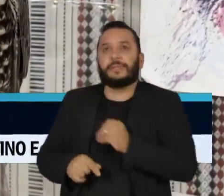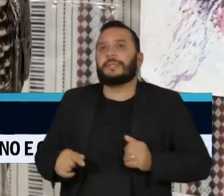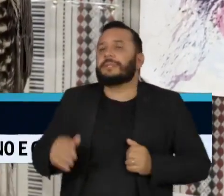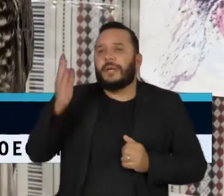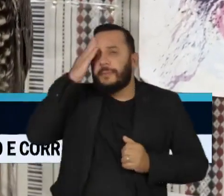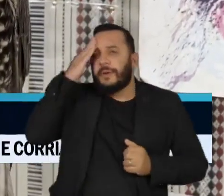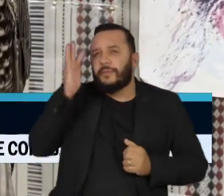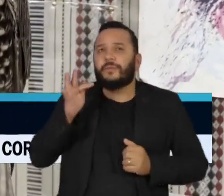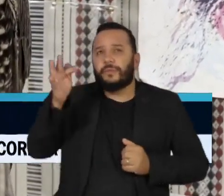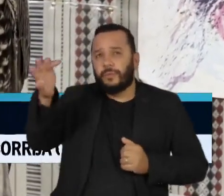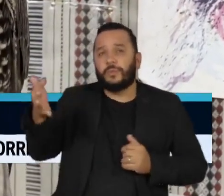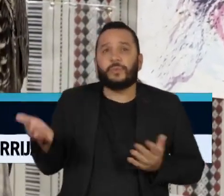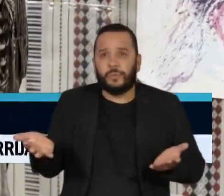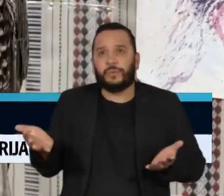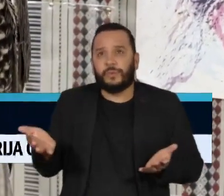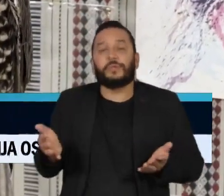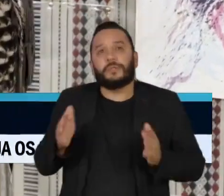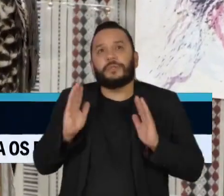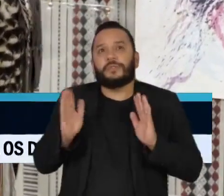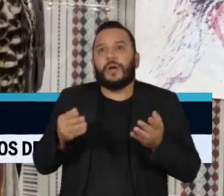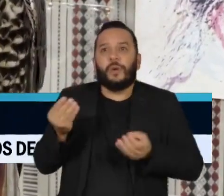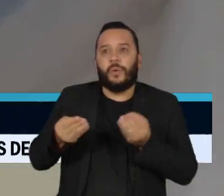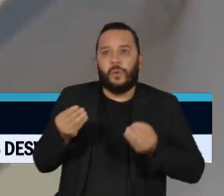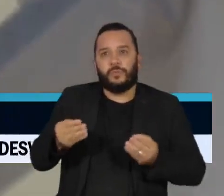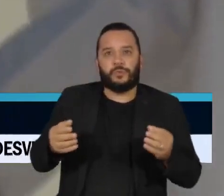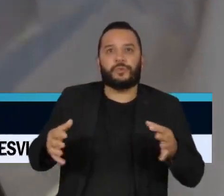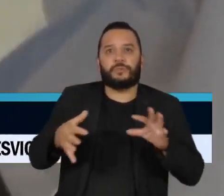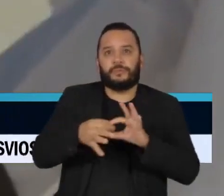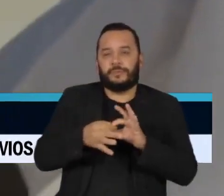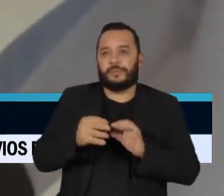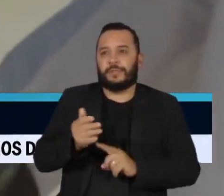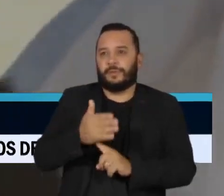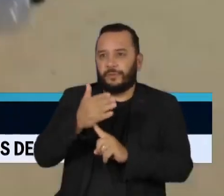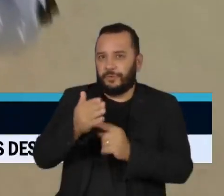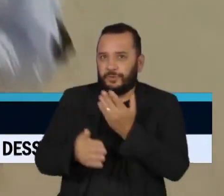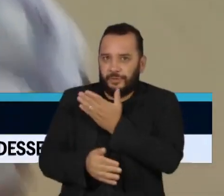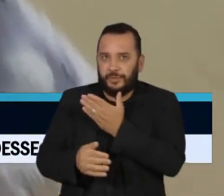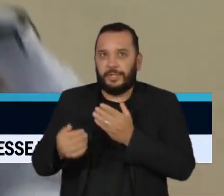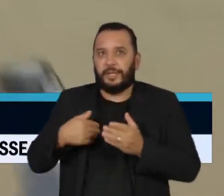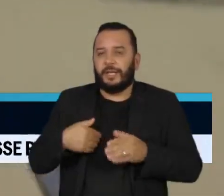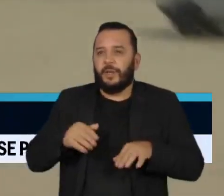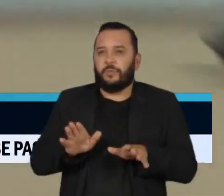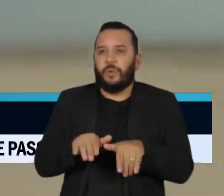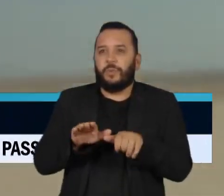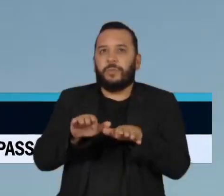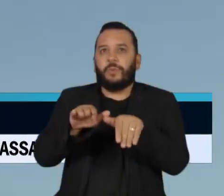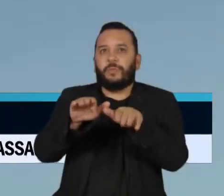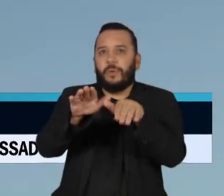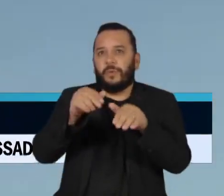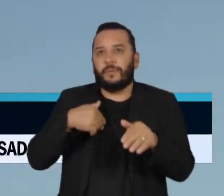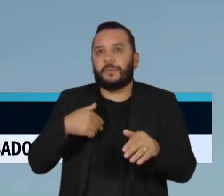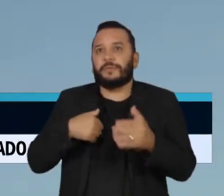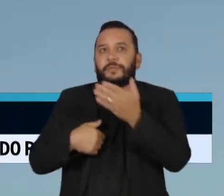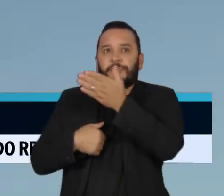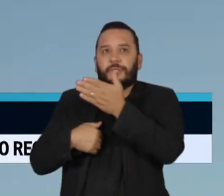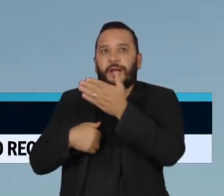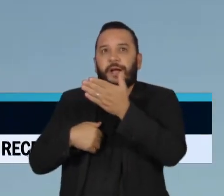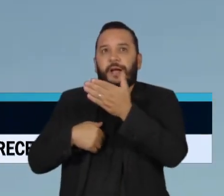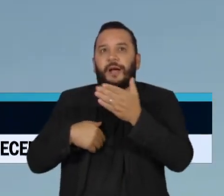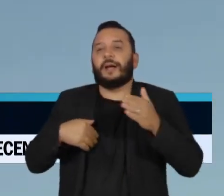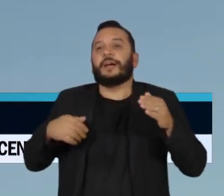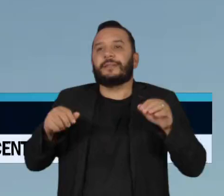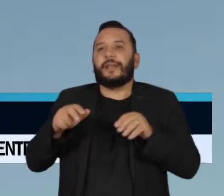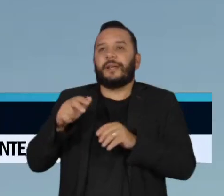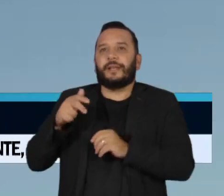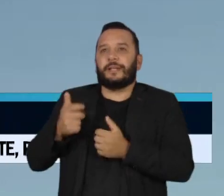com ele a cultura secular se uniu a tecnologia o falcão livro decola e vai atrás de petiscos suspensos no ar